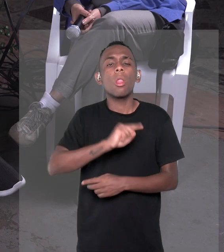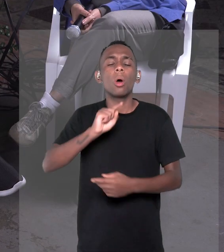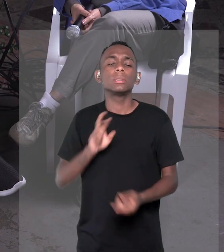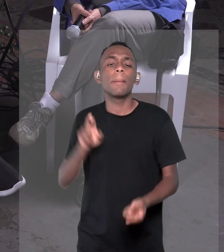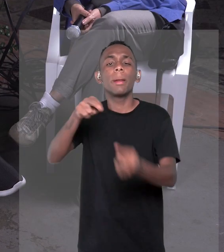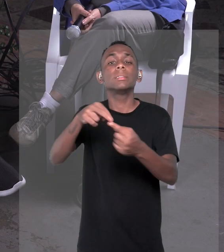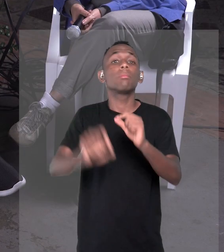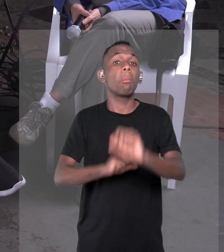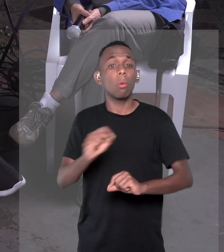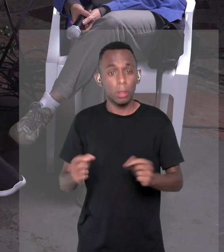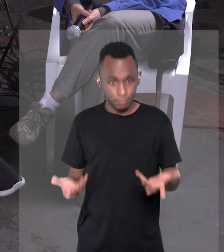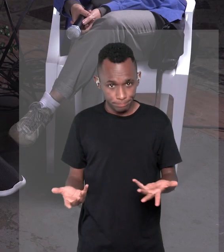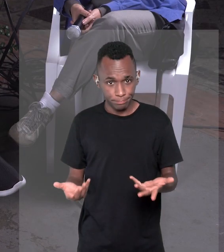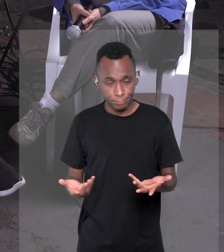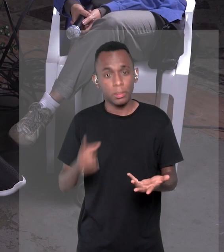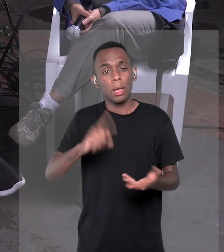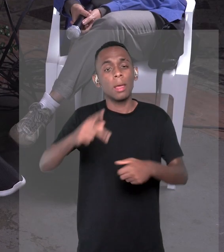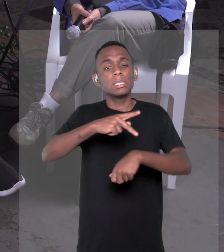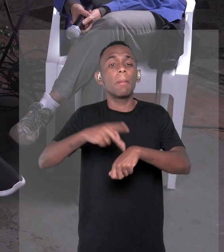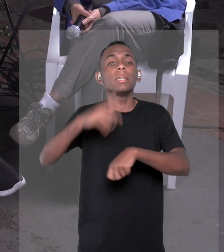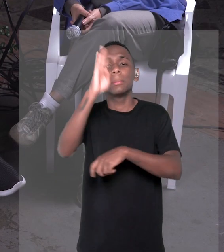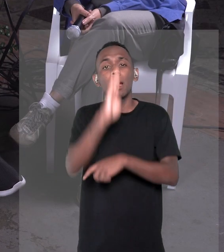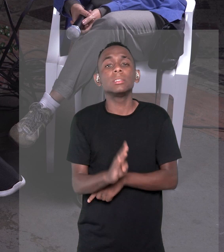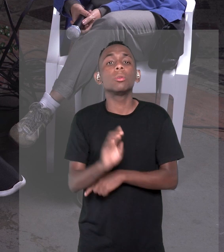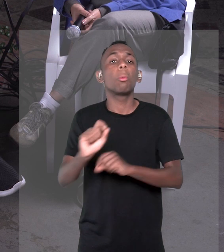é esse país? O que é o Brasil?